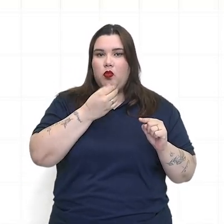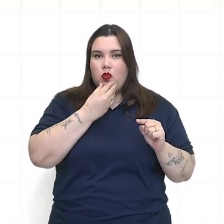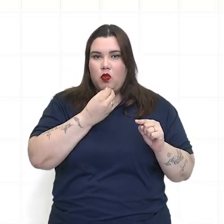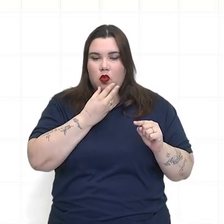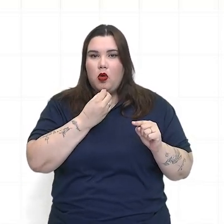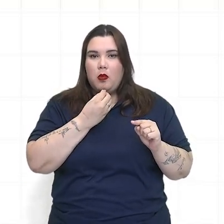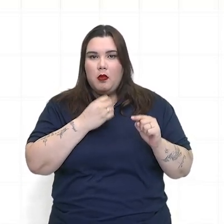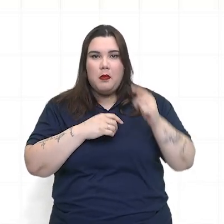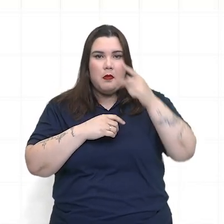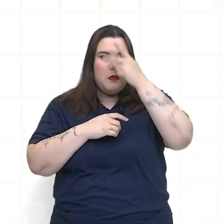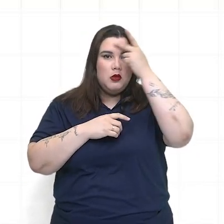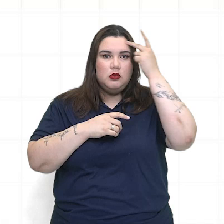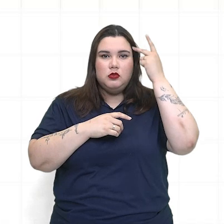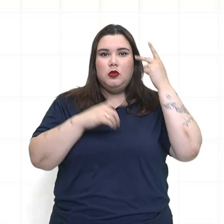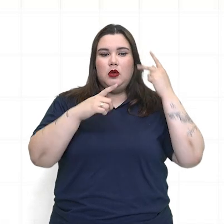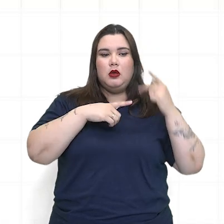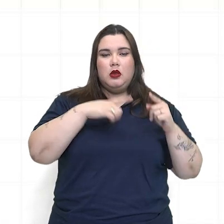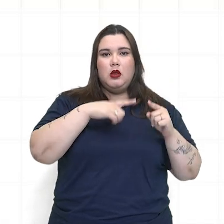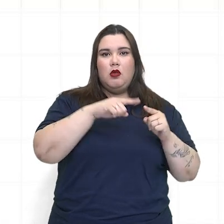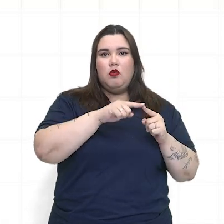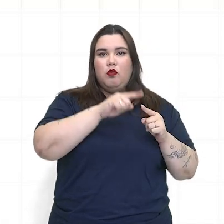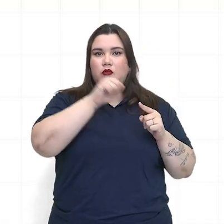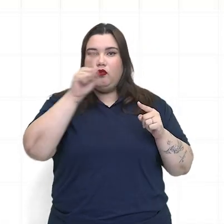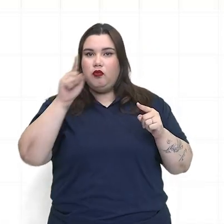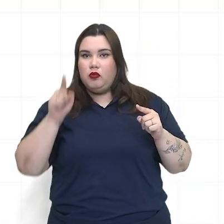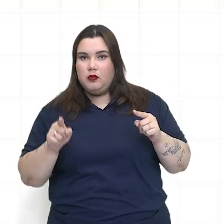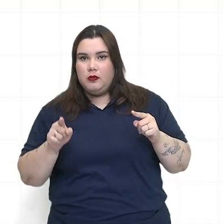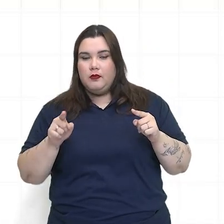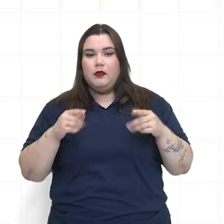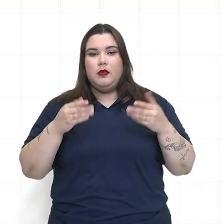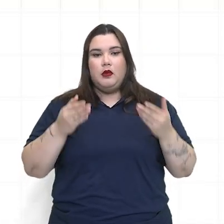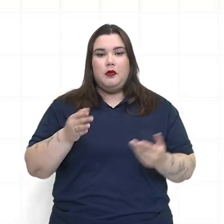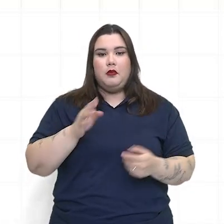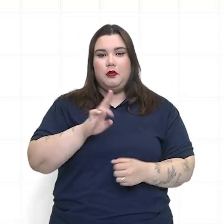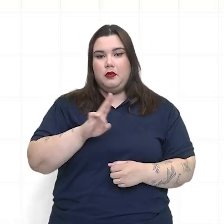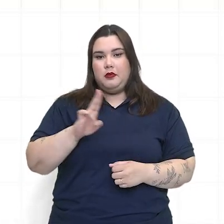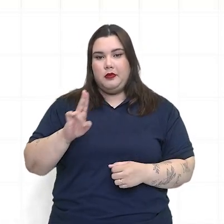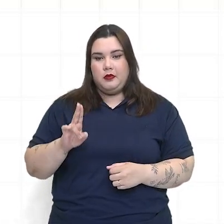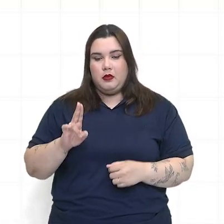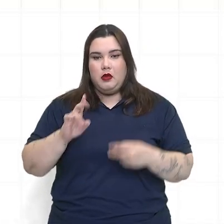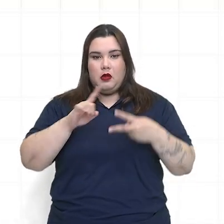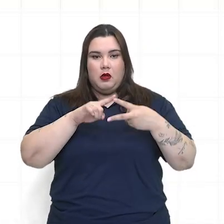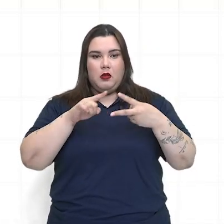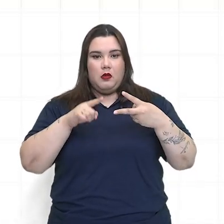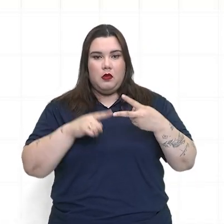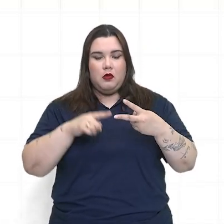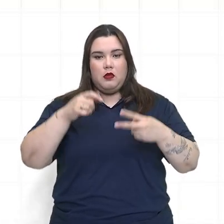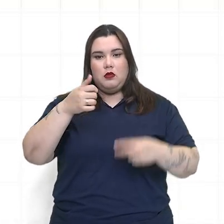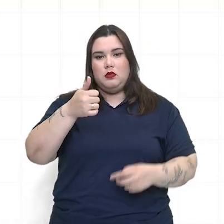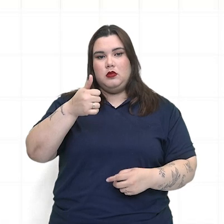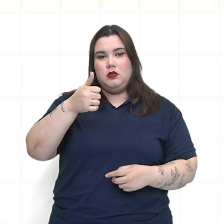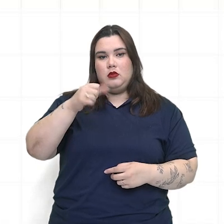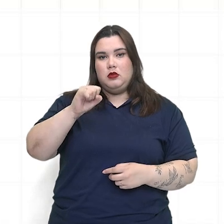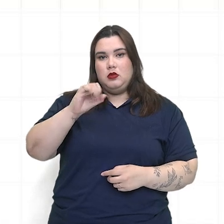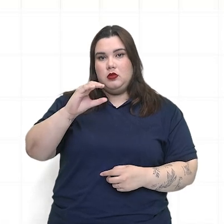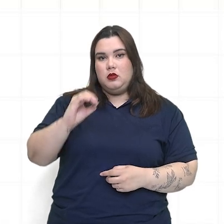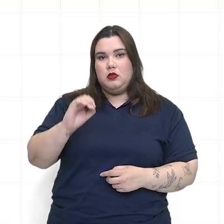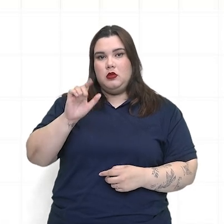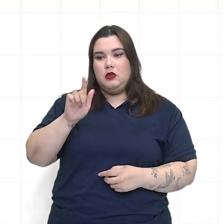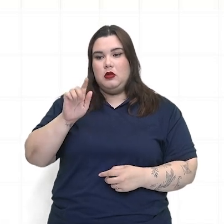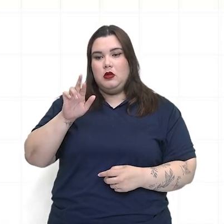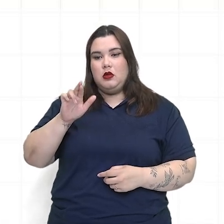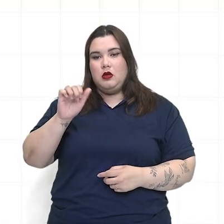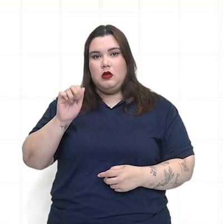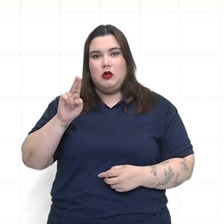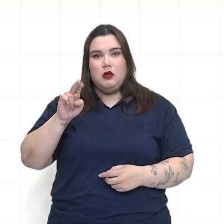volta? Por quê? A meia volta é o ângulo de 180 graus.